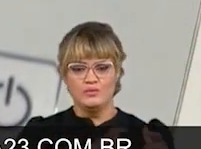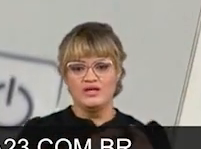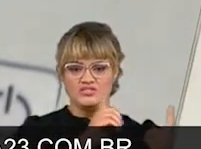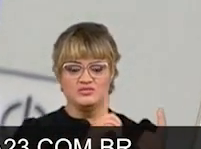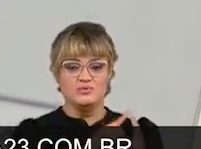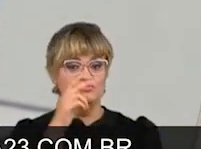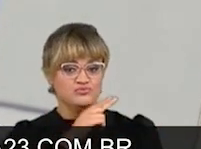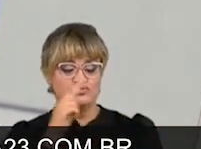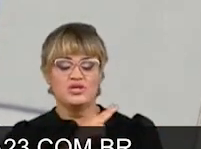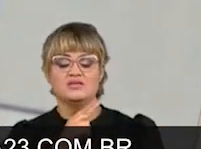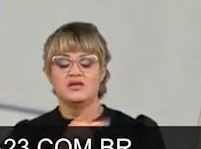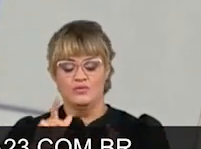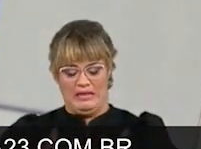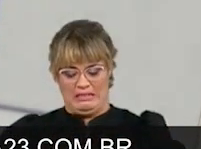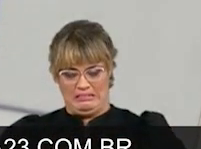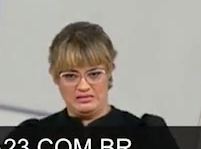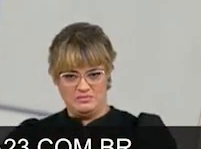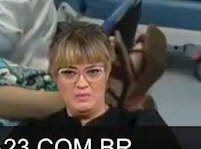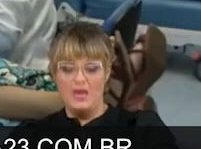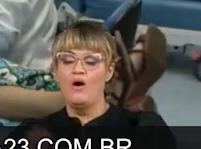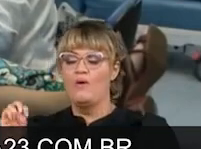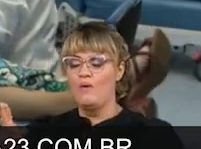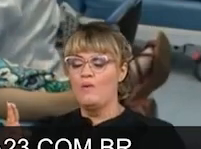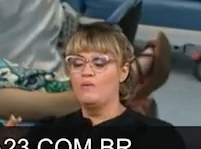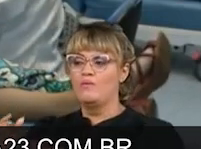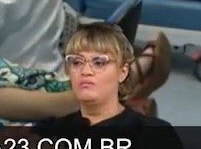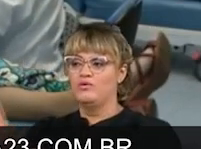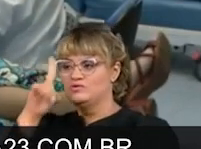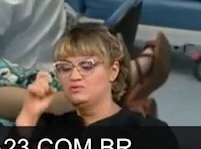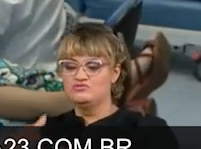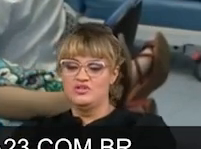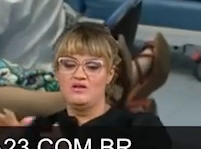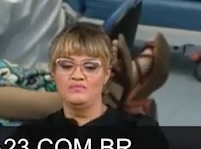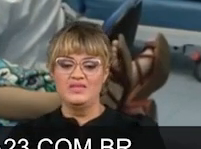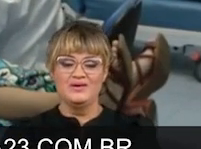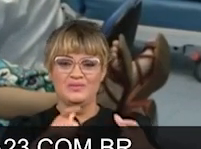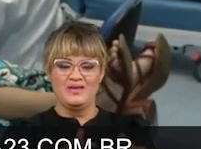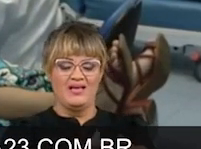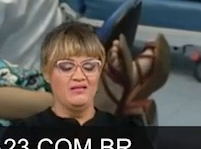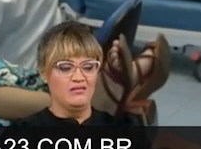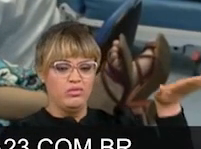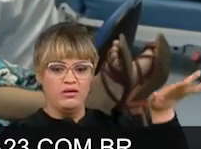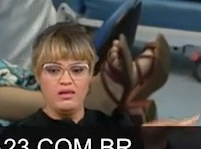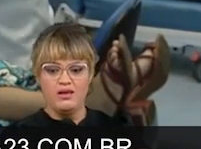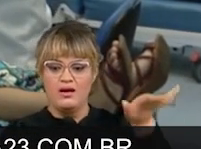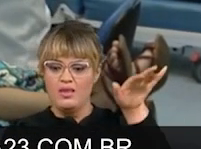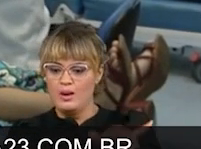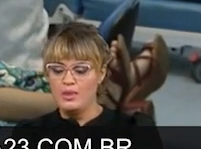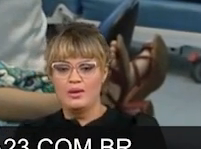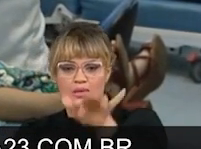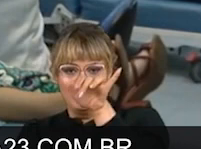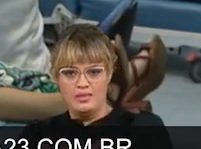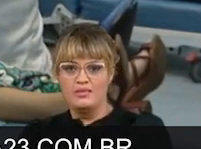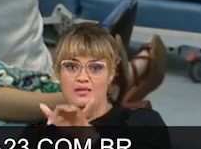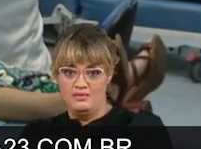emergência, em maternidades e casas de saúde em geral. Os estoques ficaram bastante comprometidos e a gente precisa recompor esses estoques porque